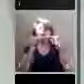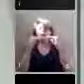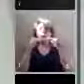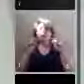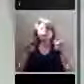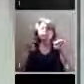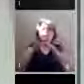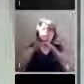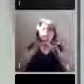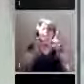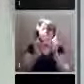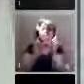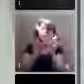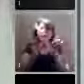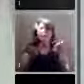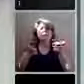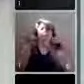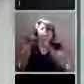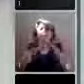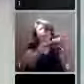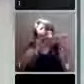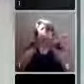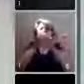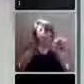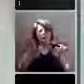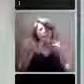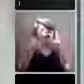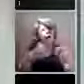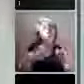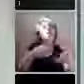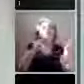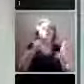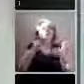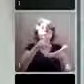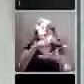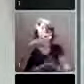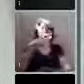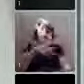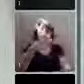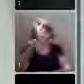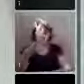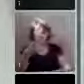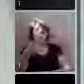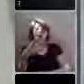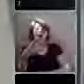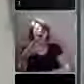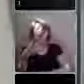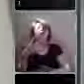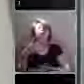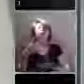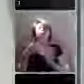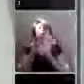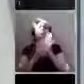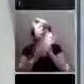padronizar, né? Claro. Aí eu vou na sequência, na página 34, lá no quadro 2, observa que a